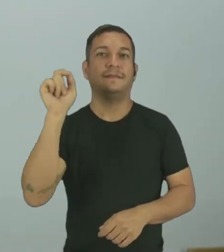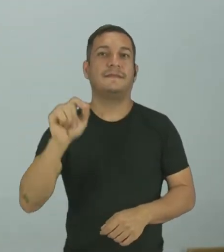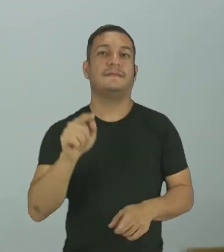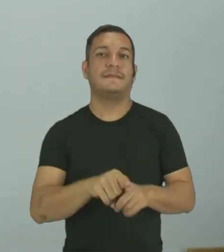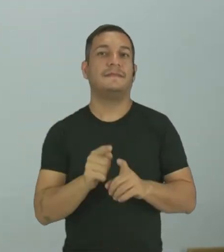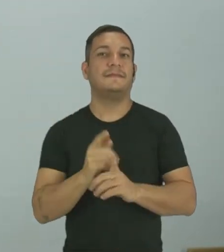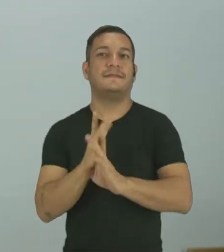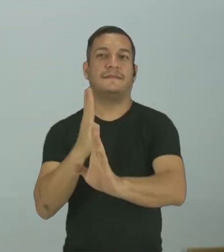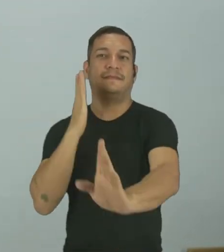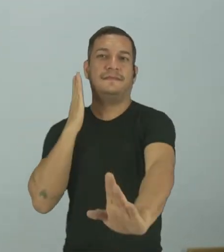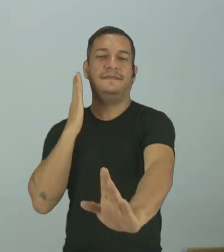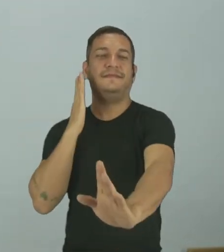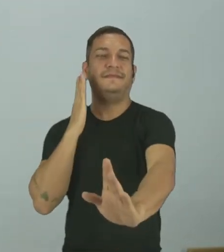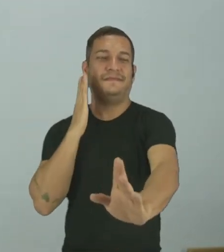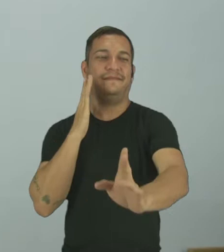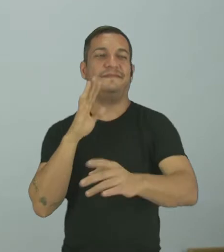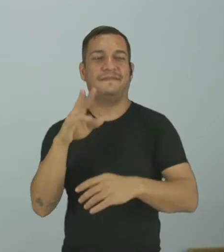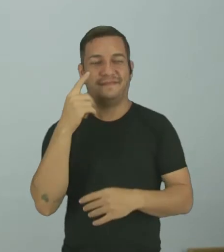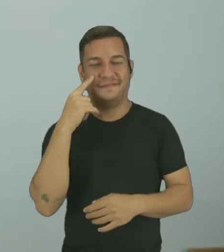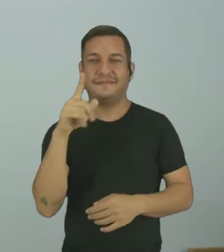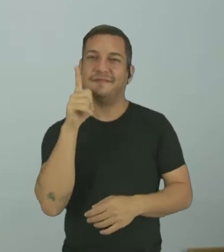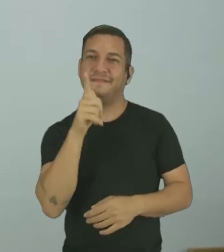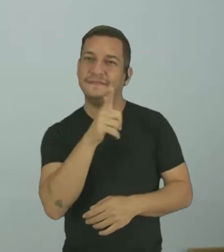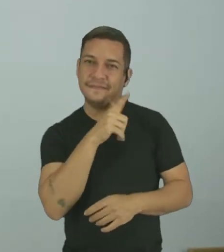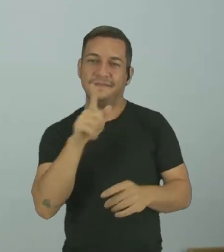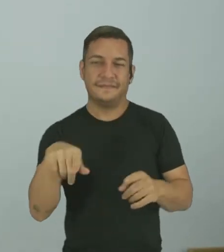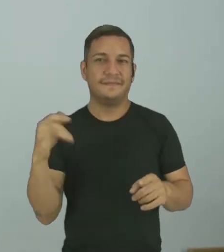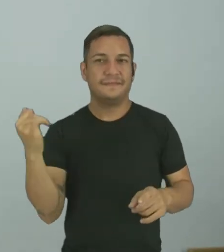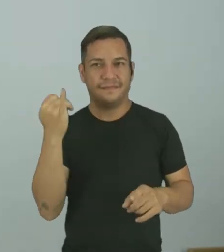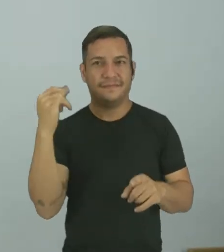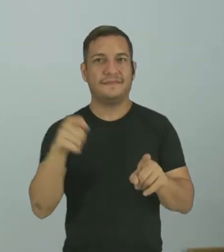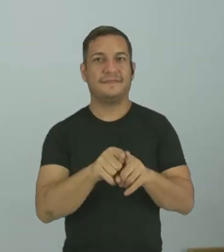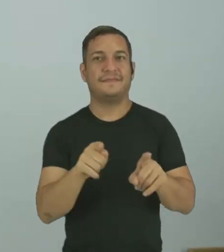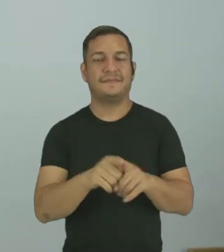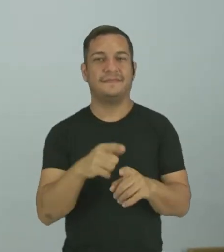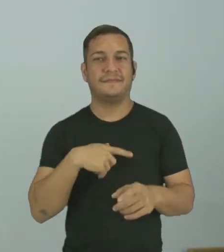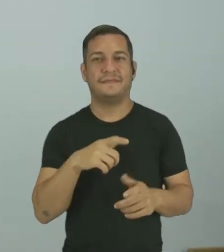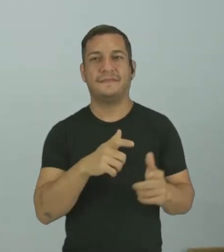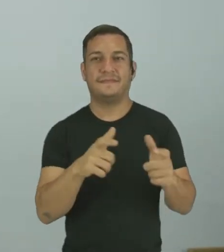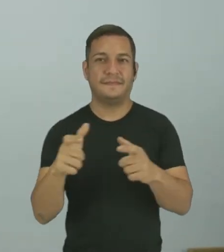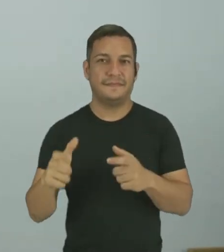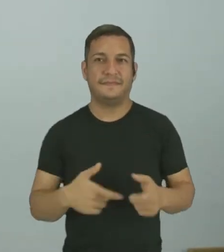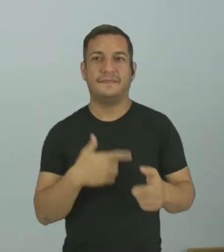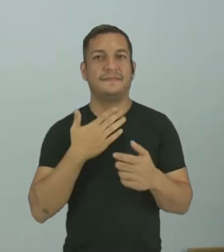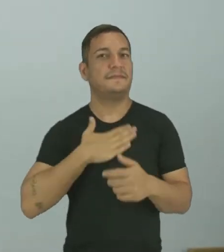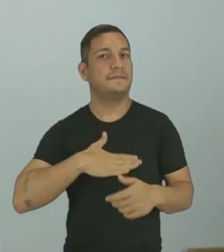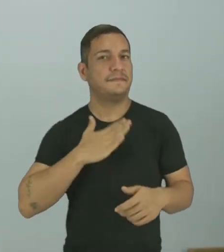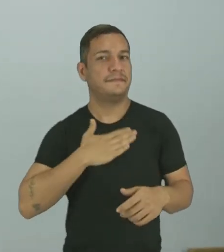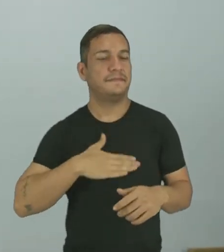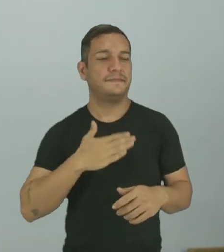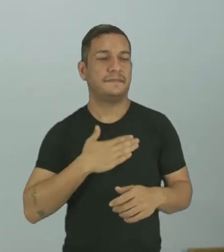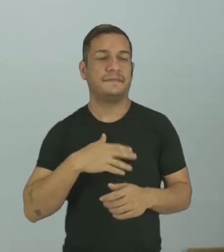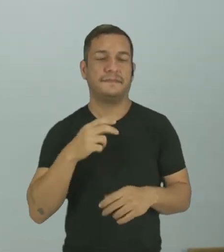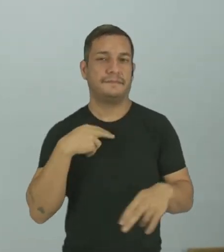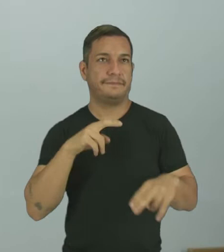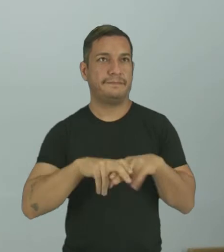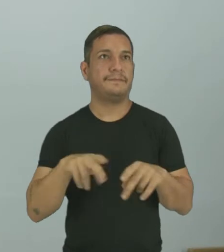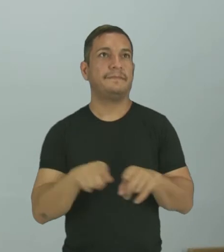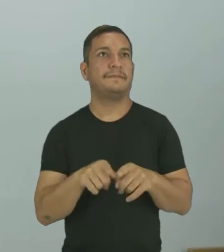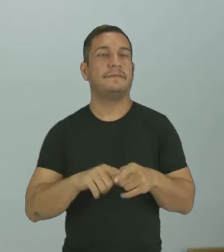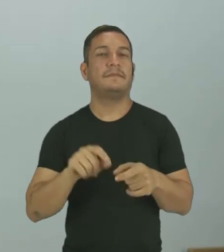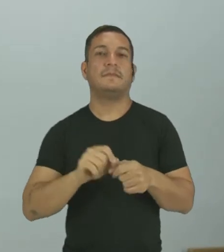a fila para pegar o lanche. É importante que você procure um lugar bem agradável para sentar e faça